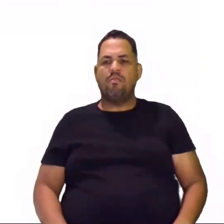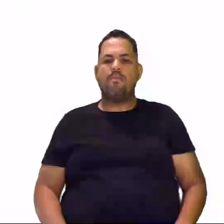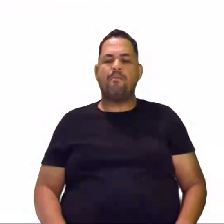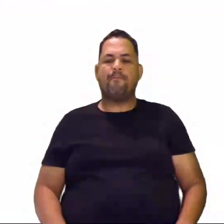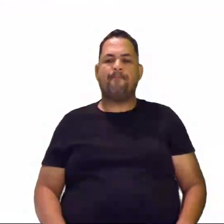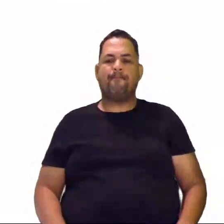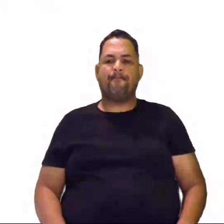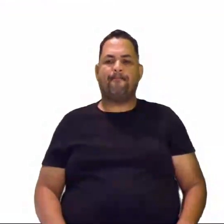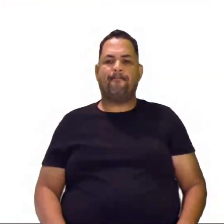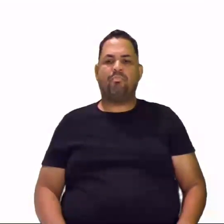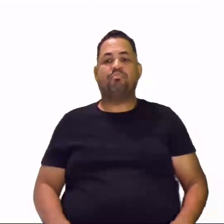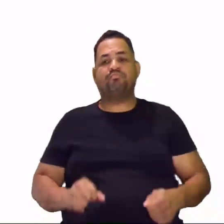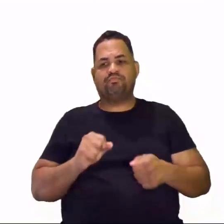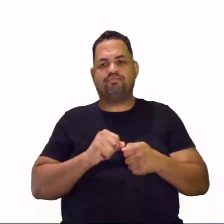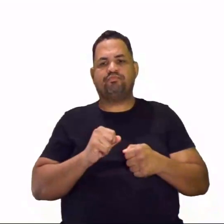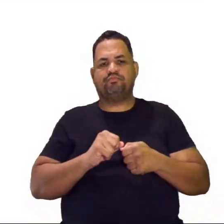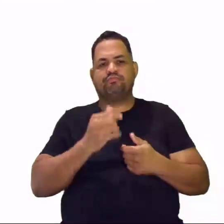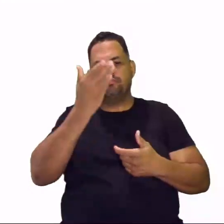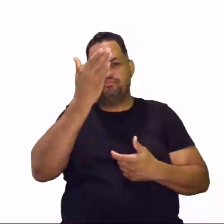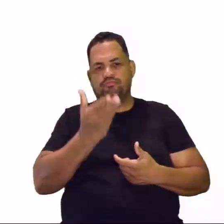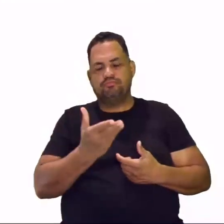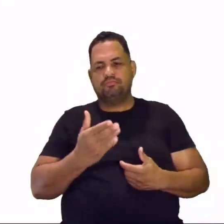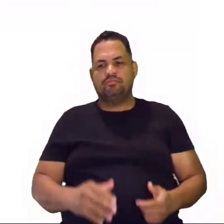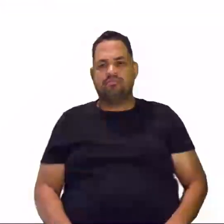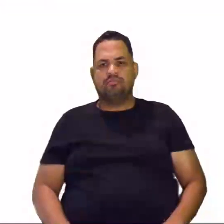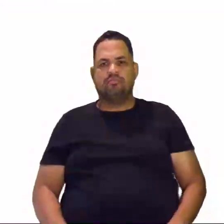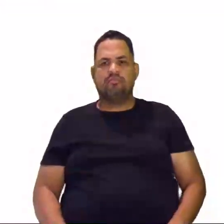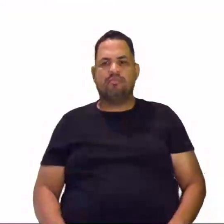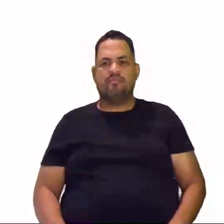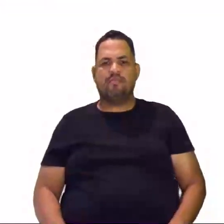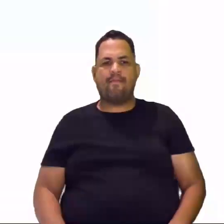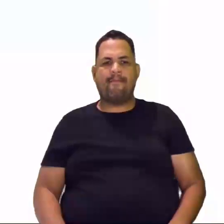Poder. E fizeram essa crueldade.